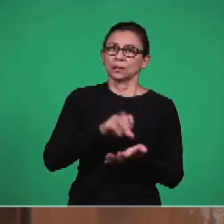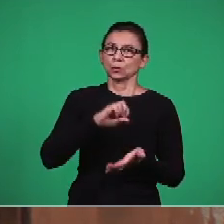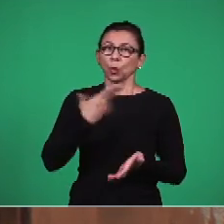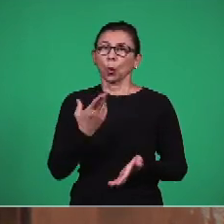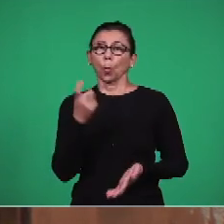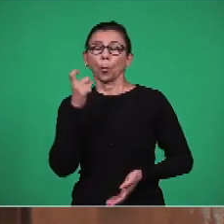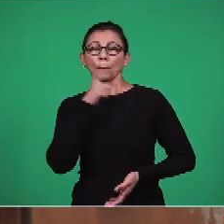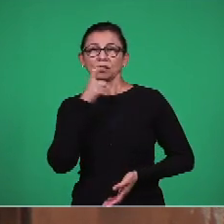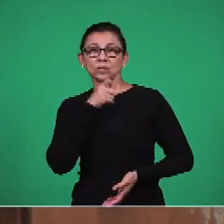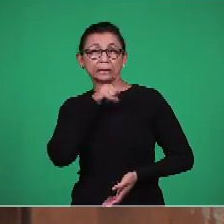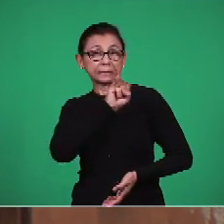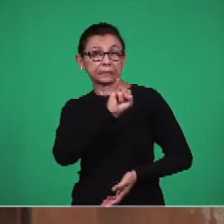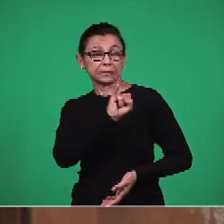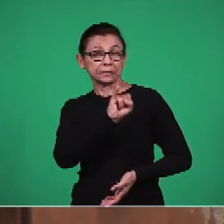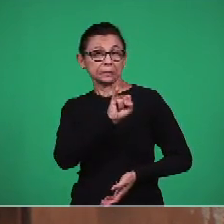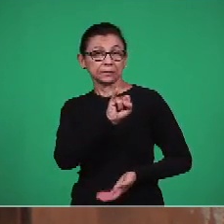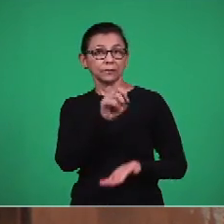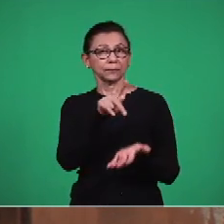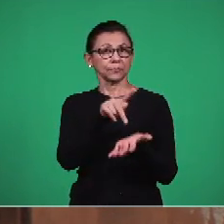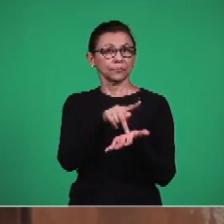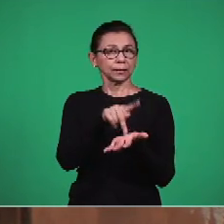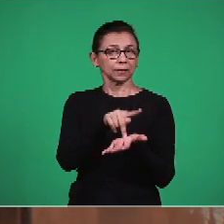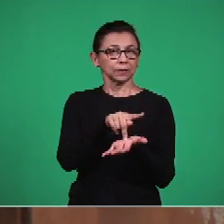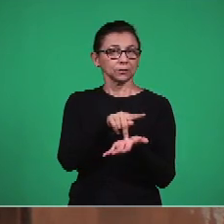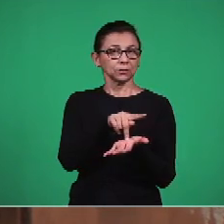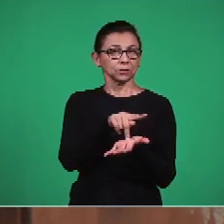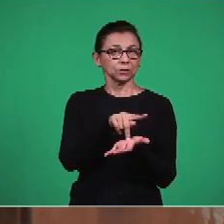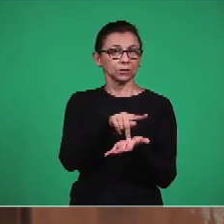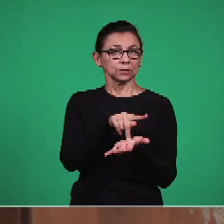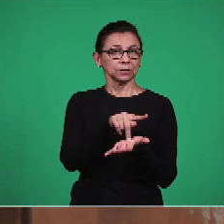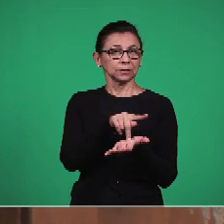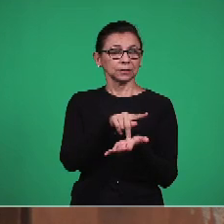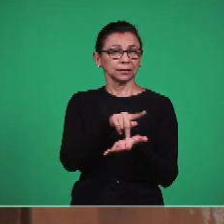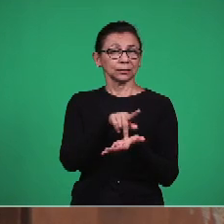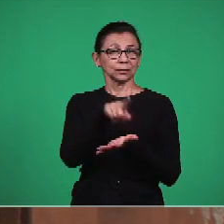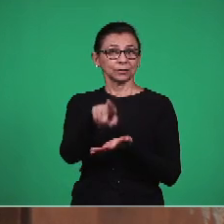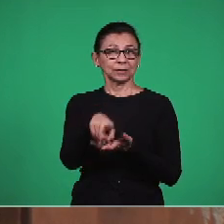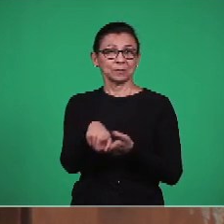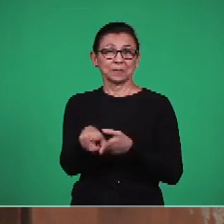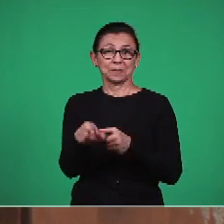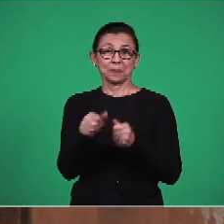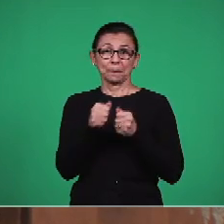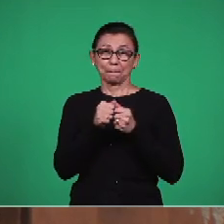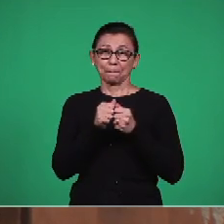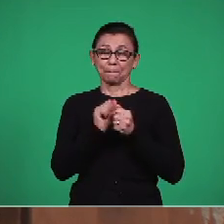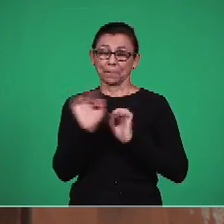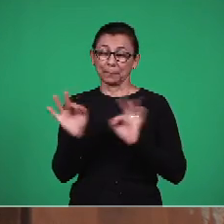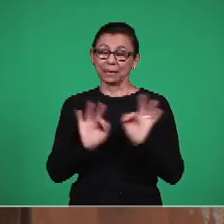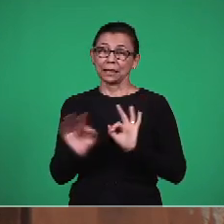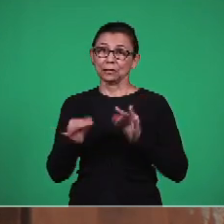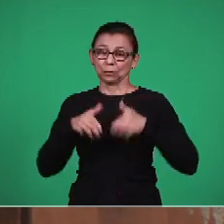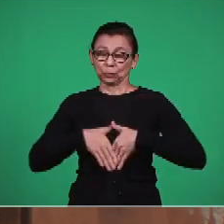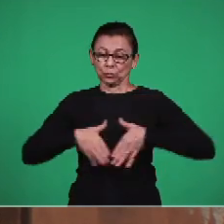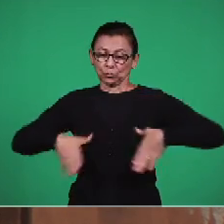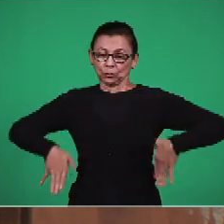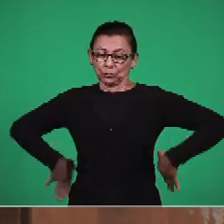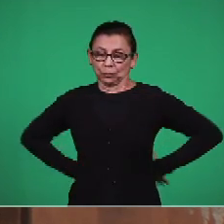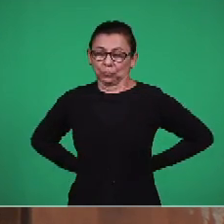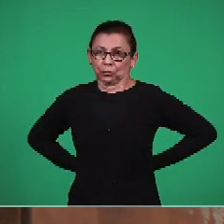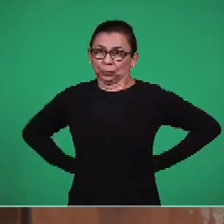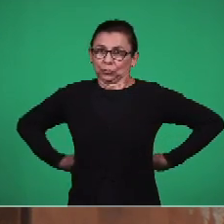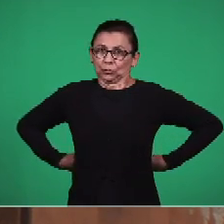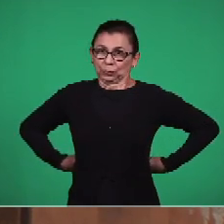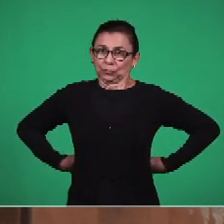Se é verdade, então, o preparo tem que estar cingido com a verdade. Os lombos cingidos com a